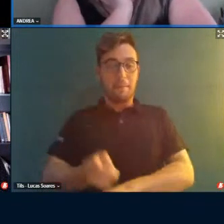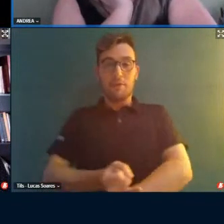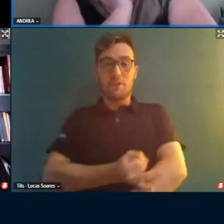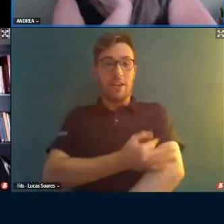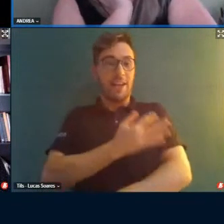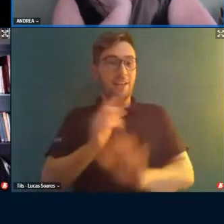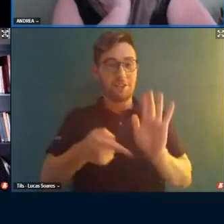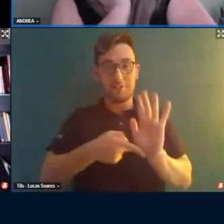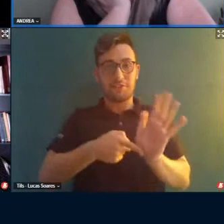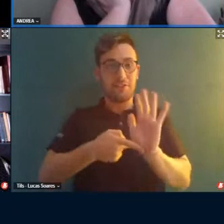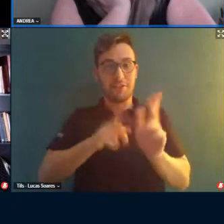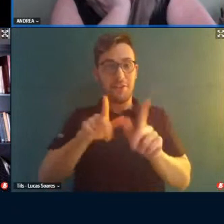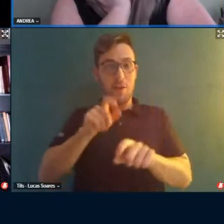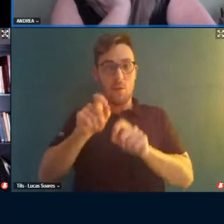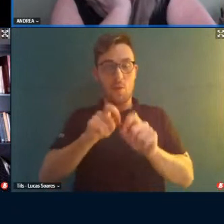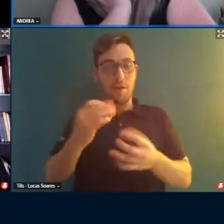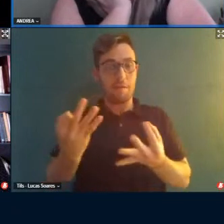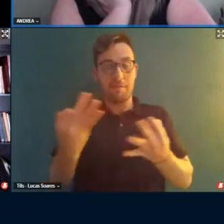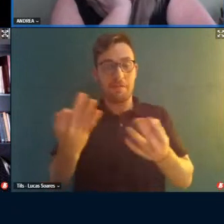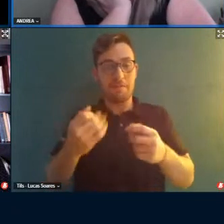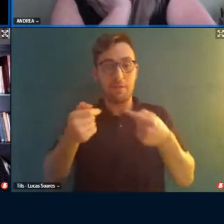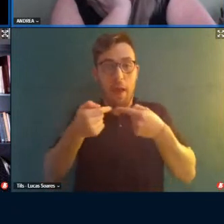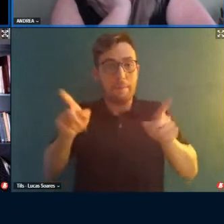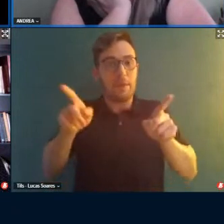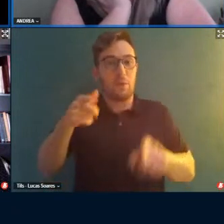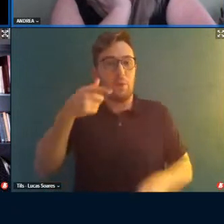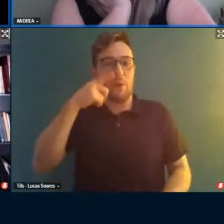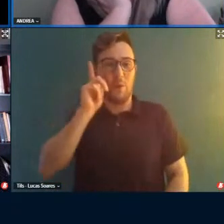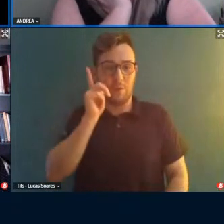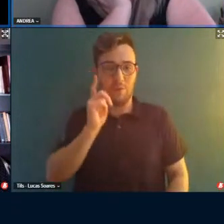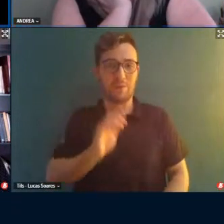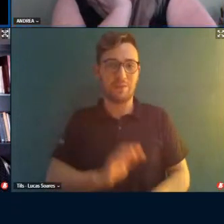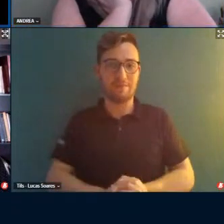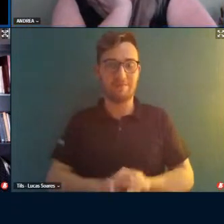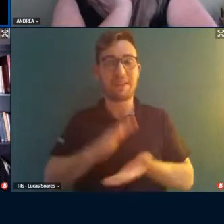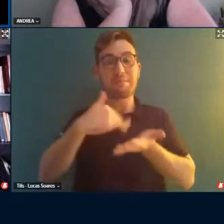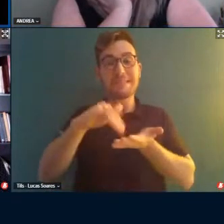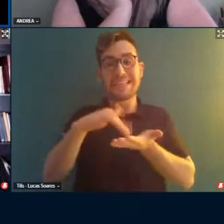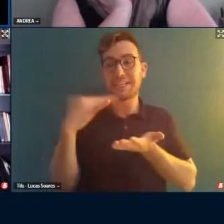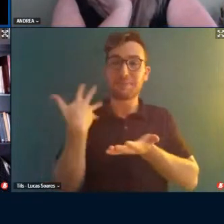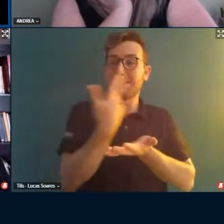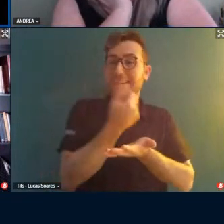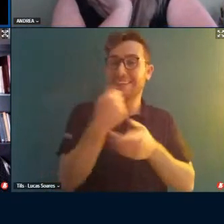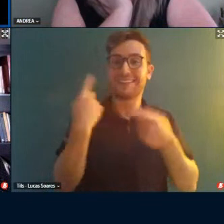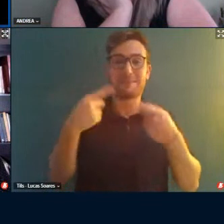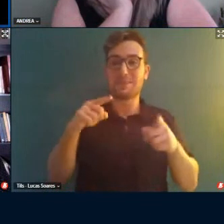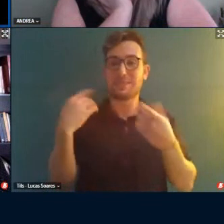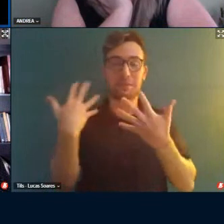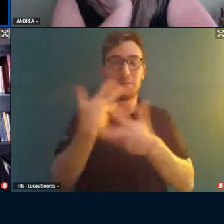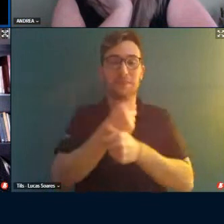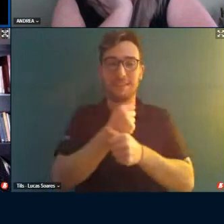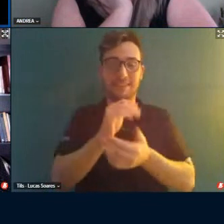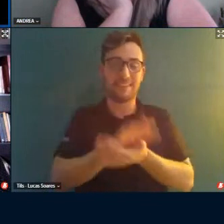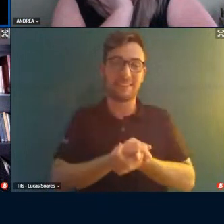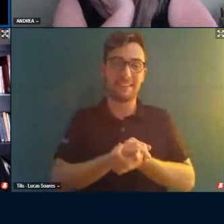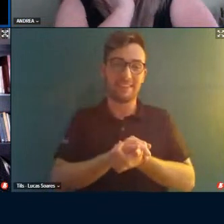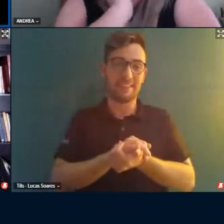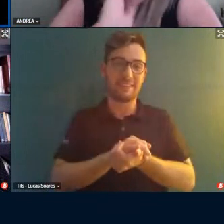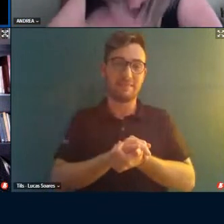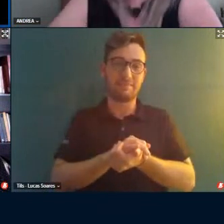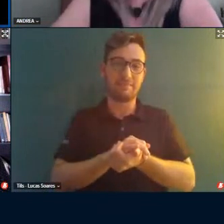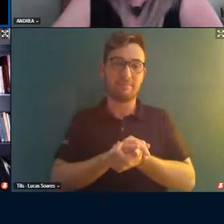foi um ponto alto assim da abertura ontem, parabéns para vocês. Sim, uma mensagem muito bonita, uma música muito bonita de Vitor Ramírez, um poema de